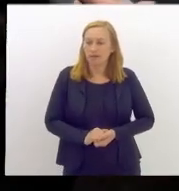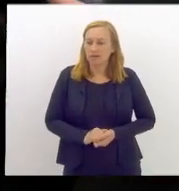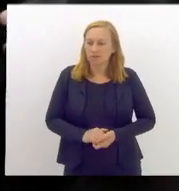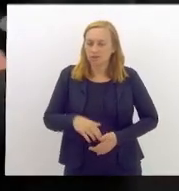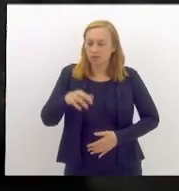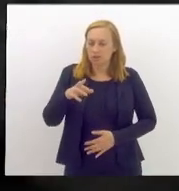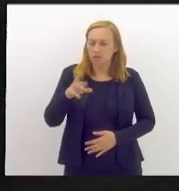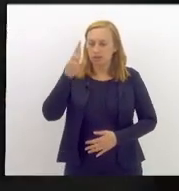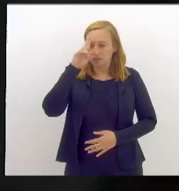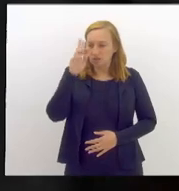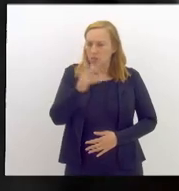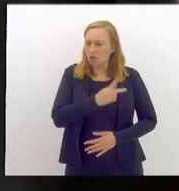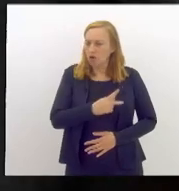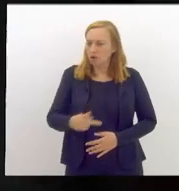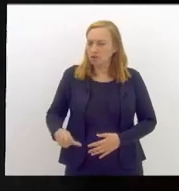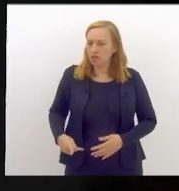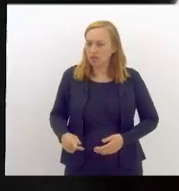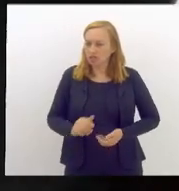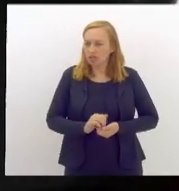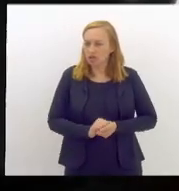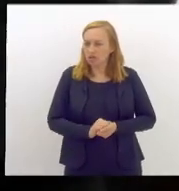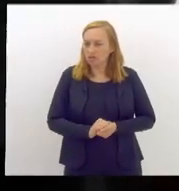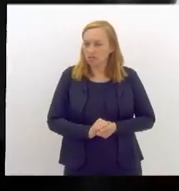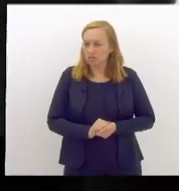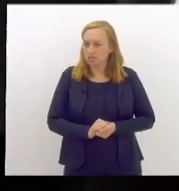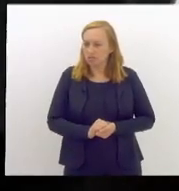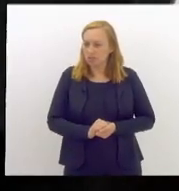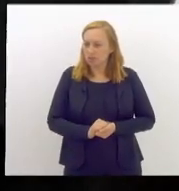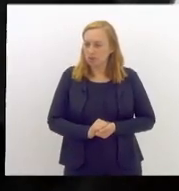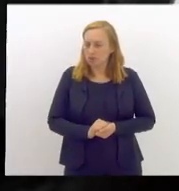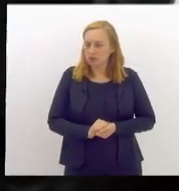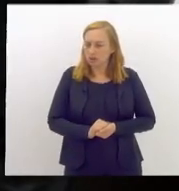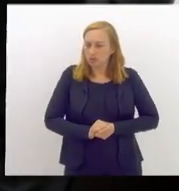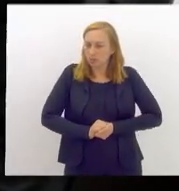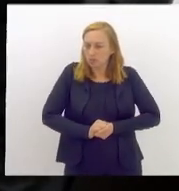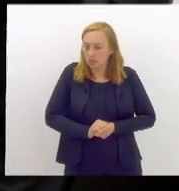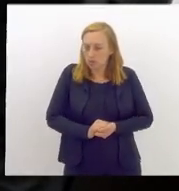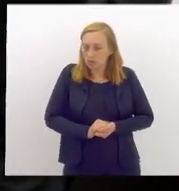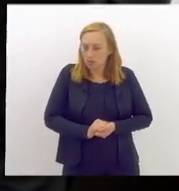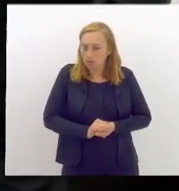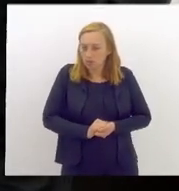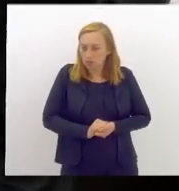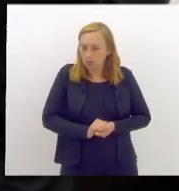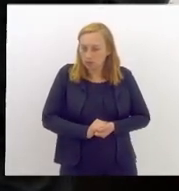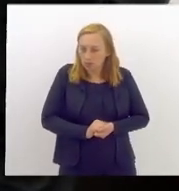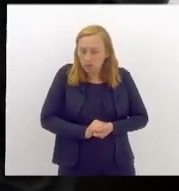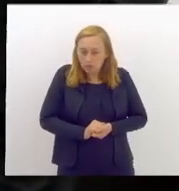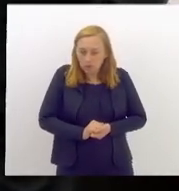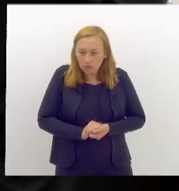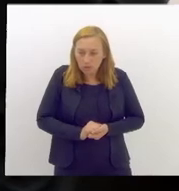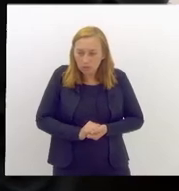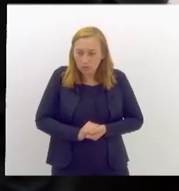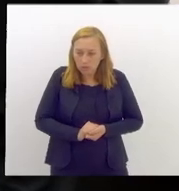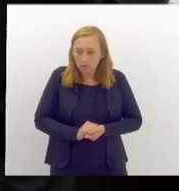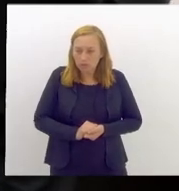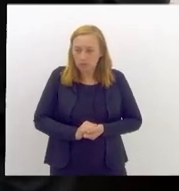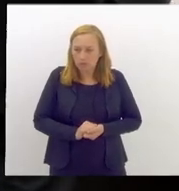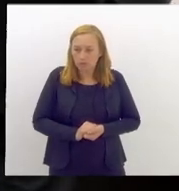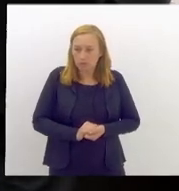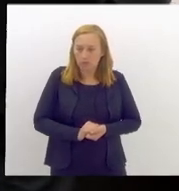mesmo que haja um perfeito memorial descritivo vossa excelência conhece